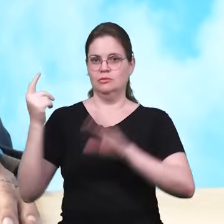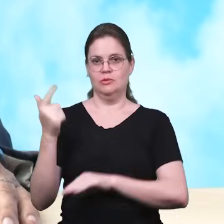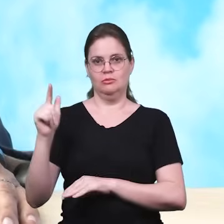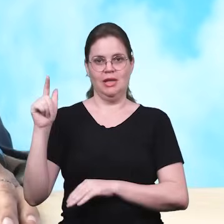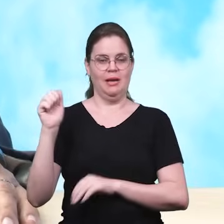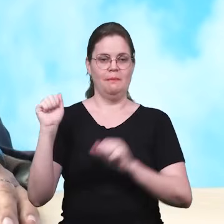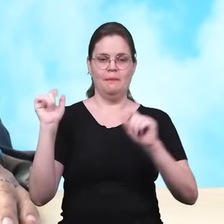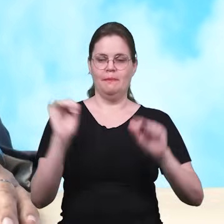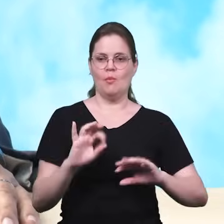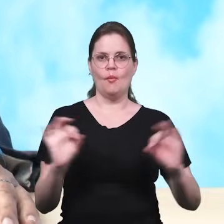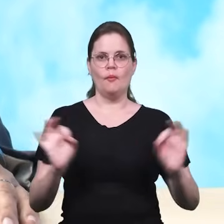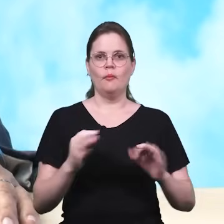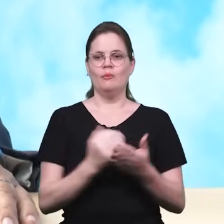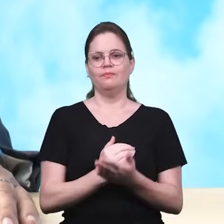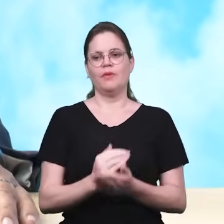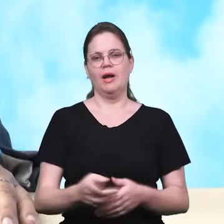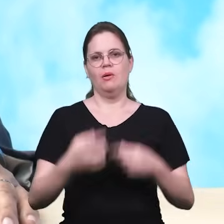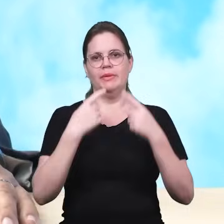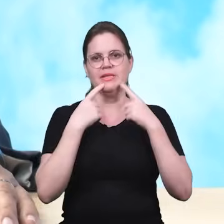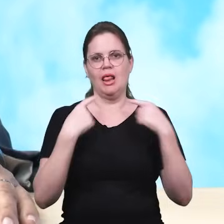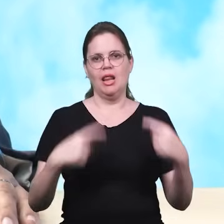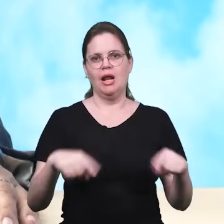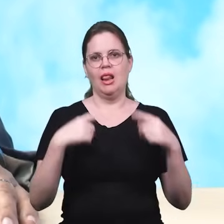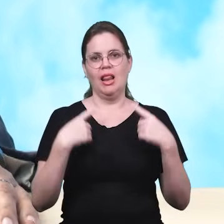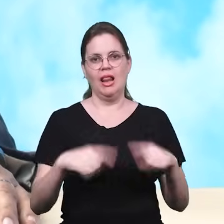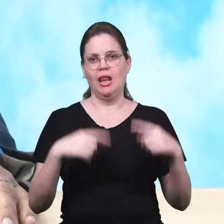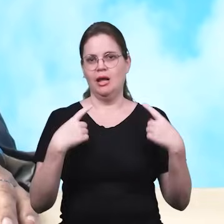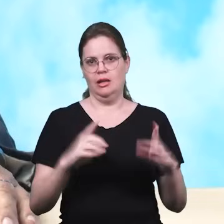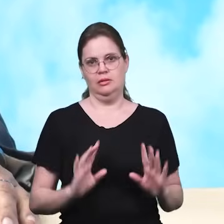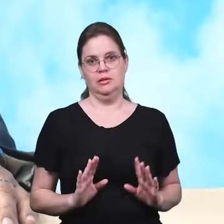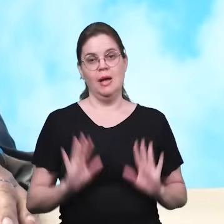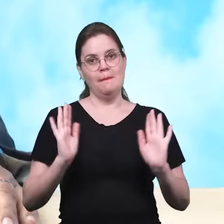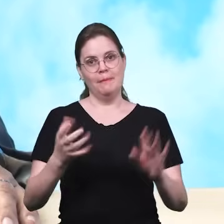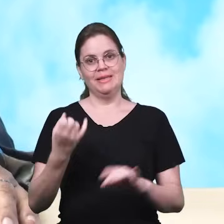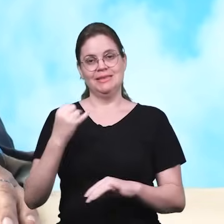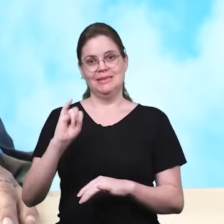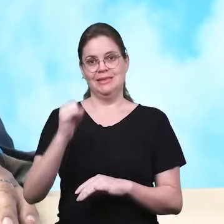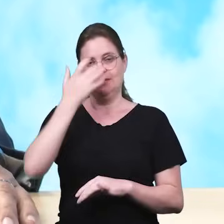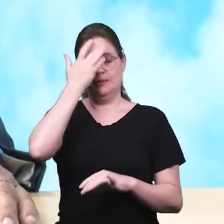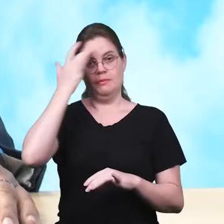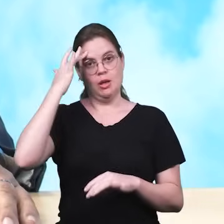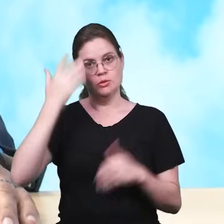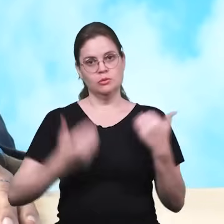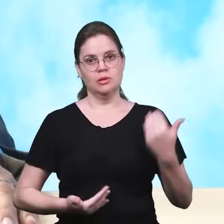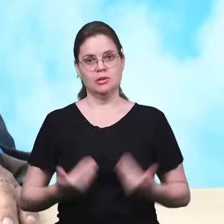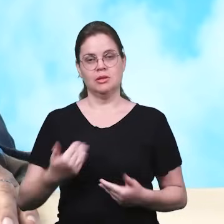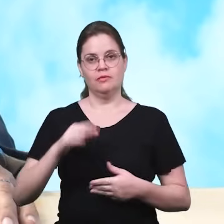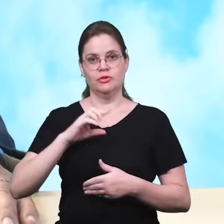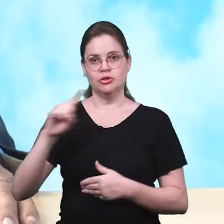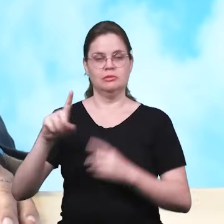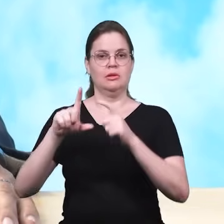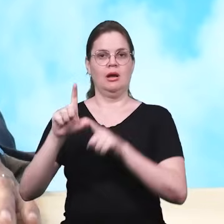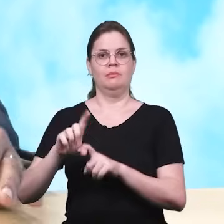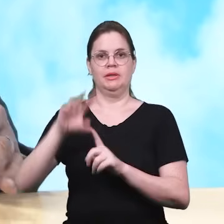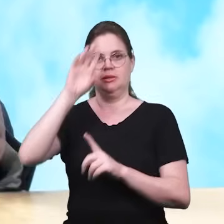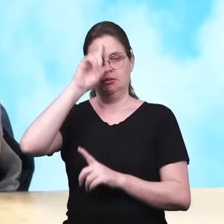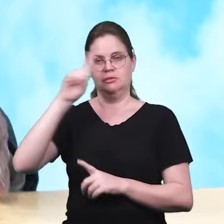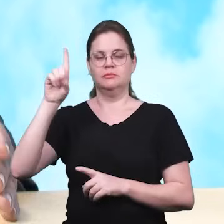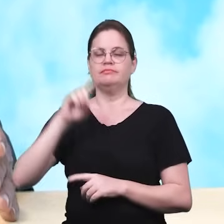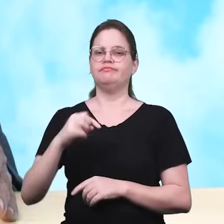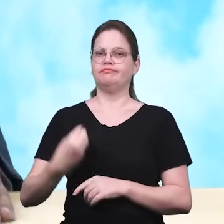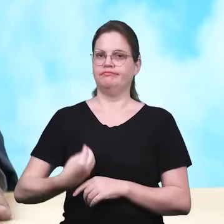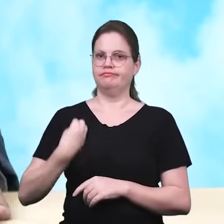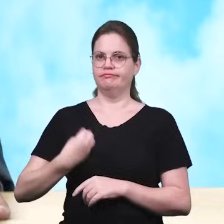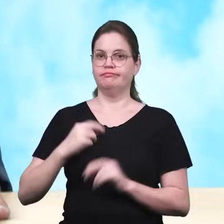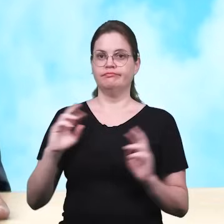ela depende de tudo que venha do céu. Deus é o provedor da igreja. E Jesus, como o